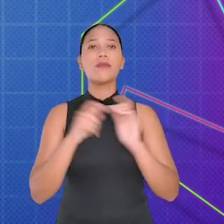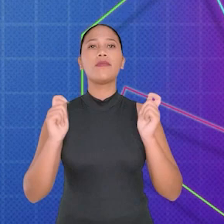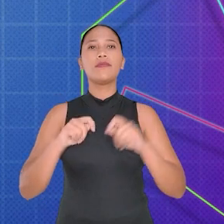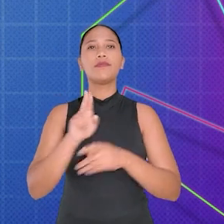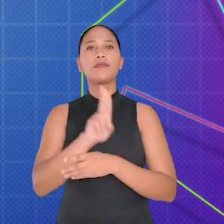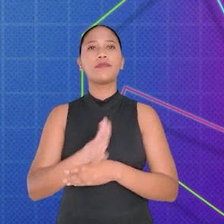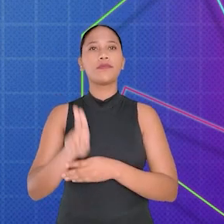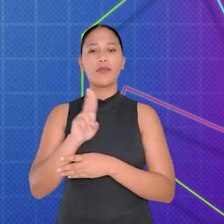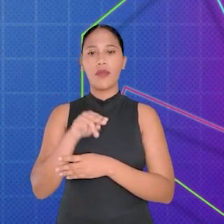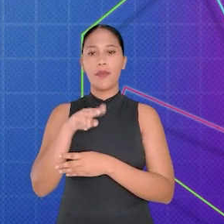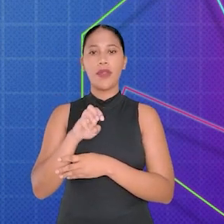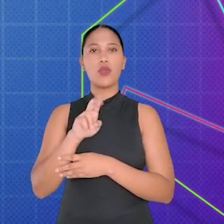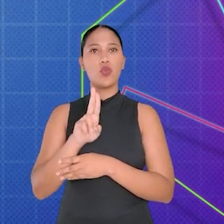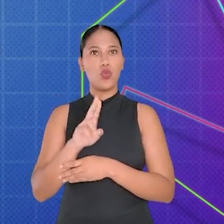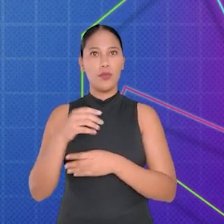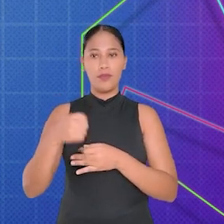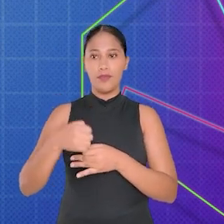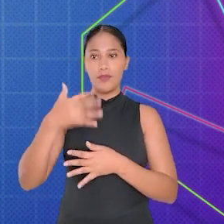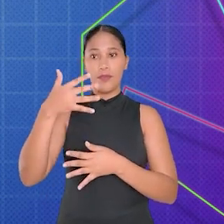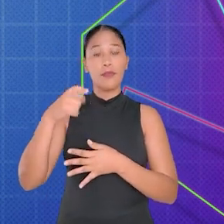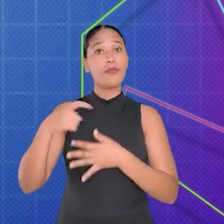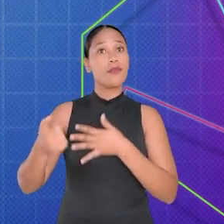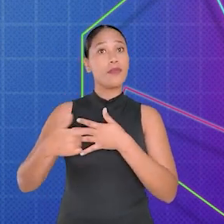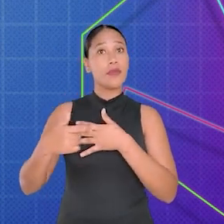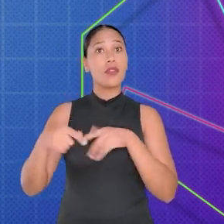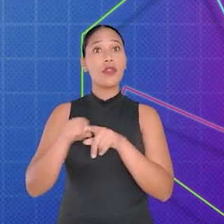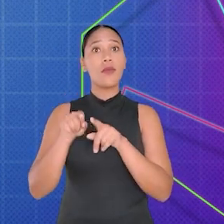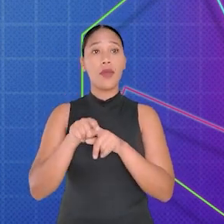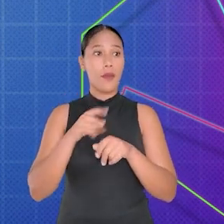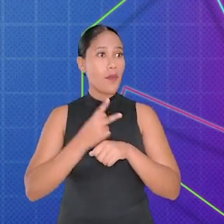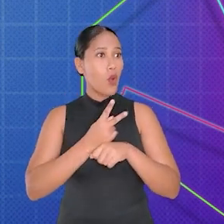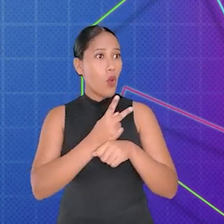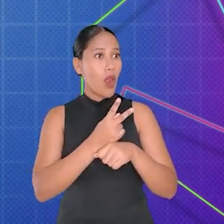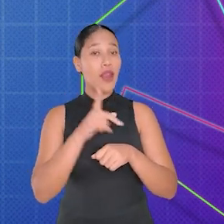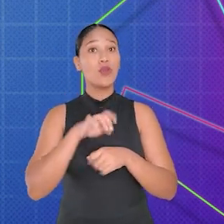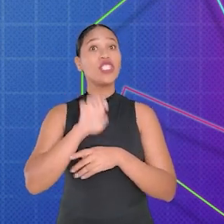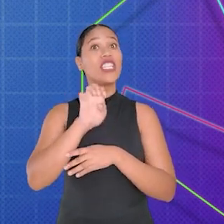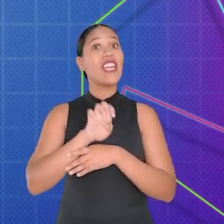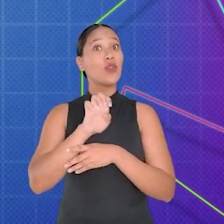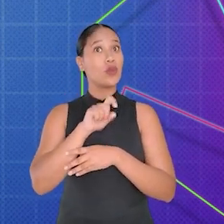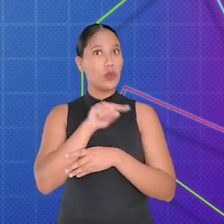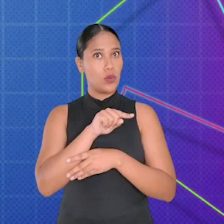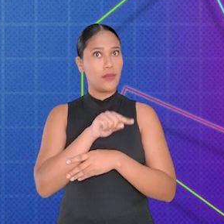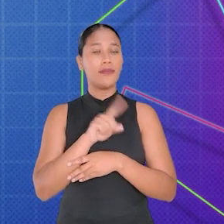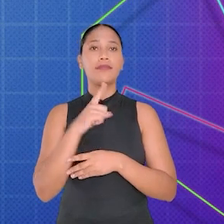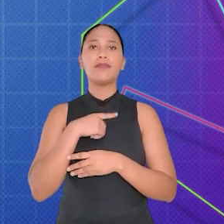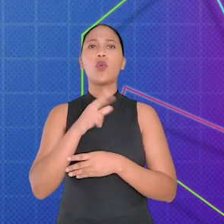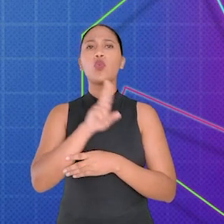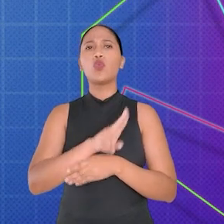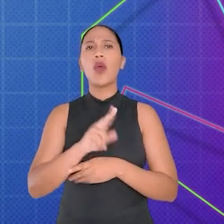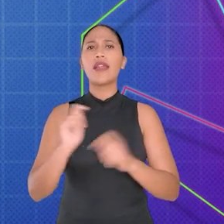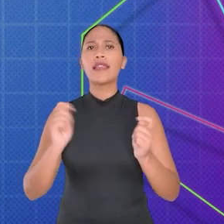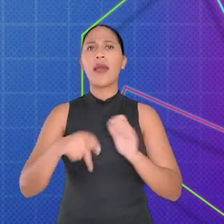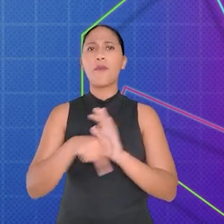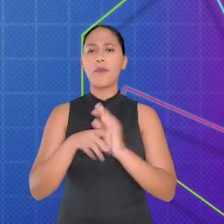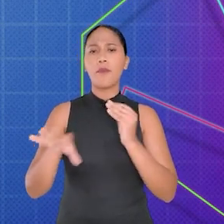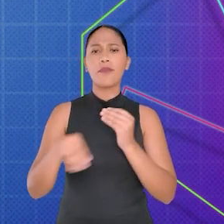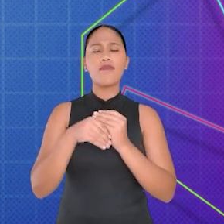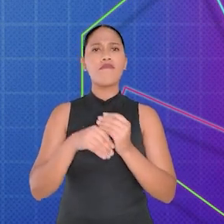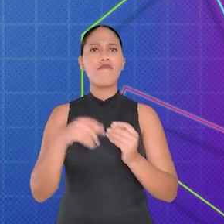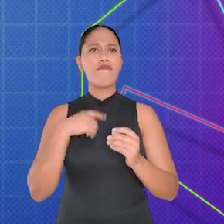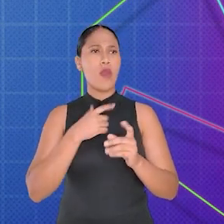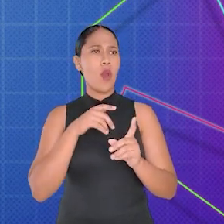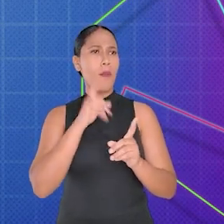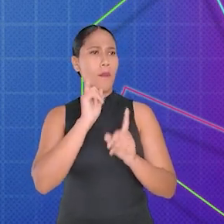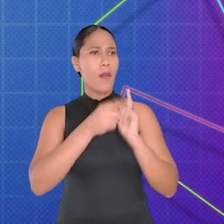ao menu de contexto. Modo de visualização em tela cheia. O Blender possui um modo de visualização em tela cheia que pode ser útil para focar na